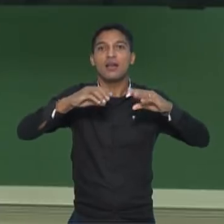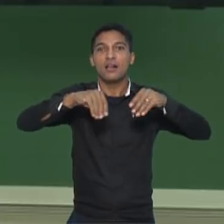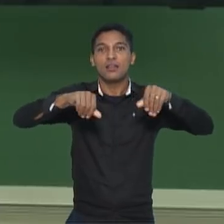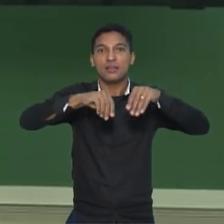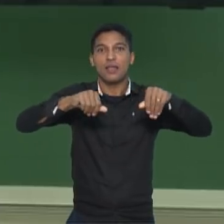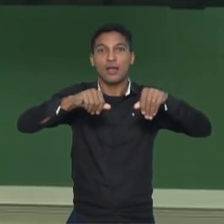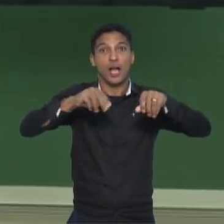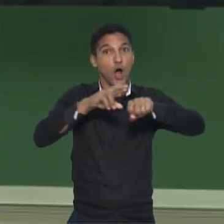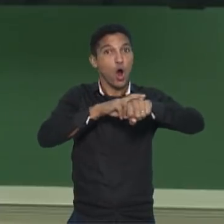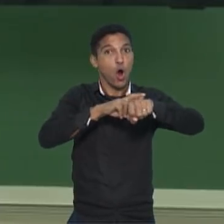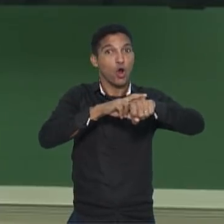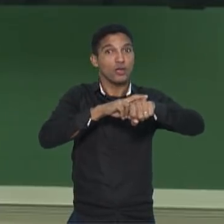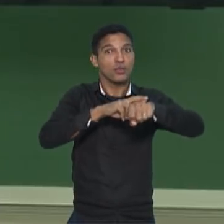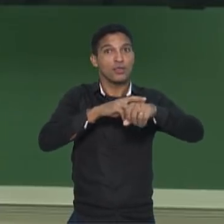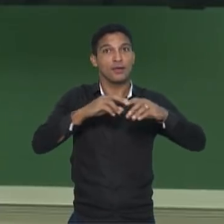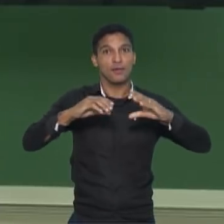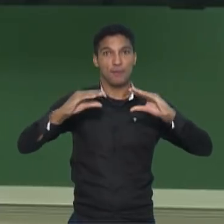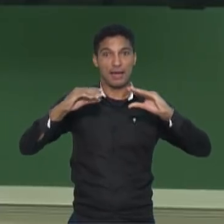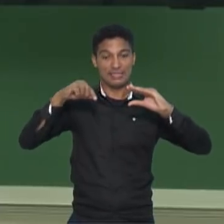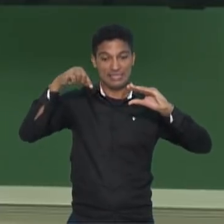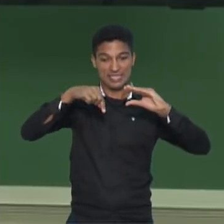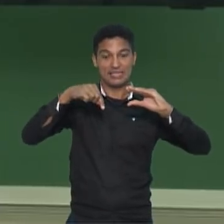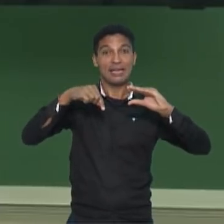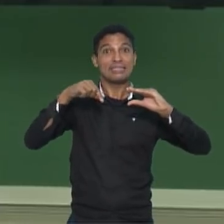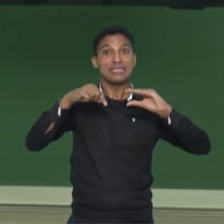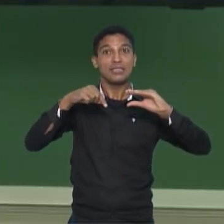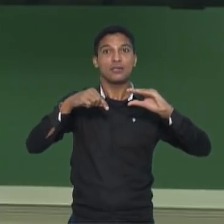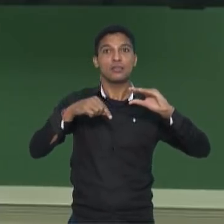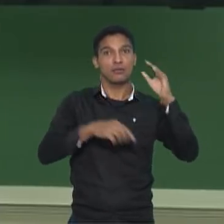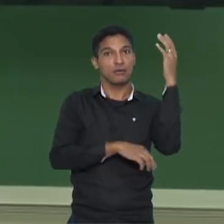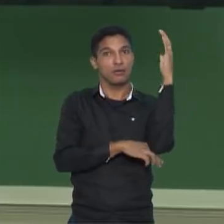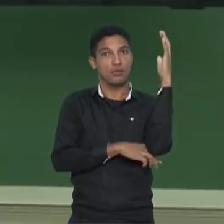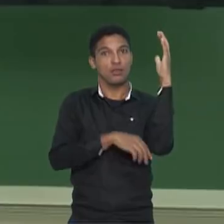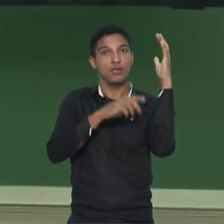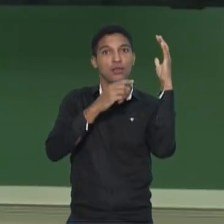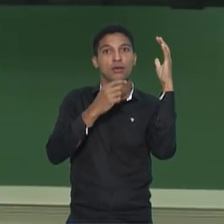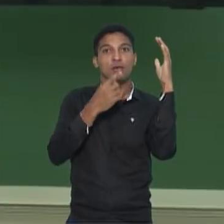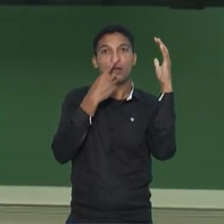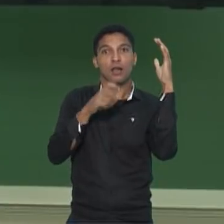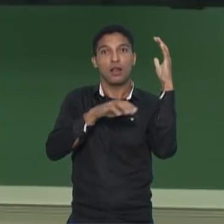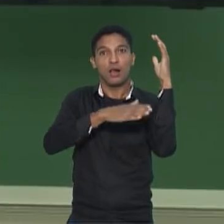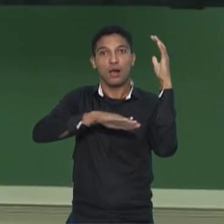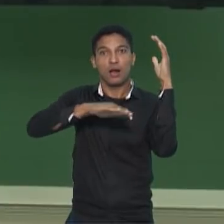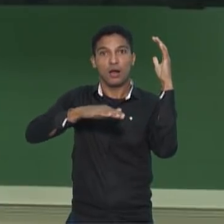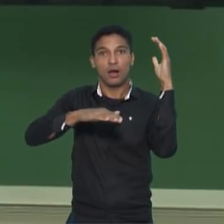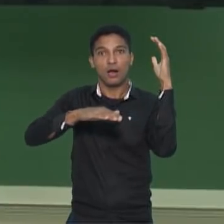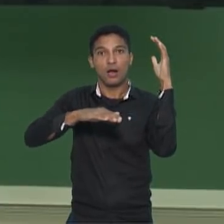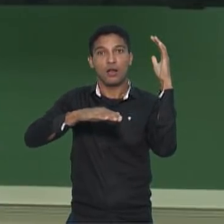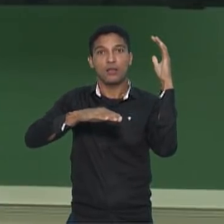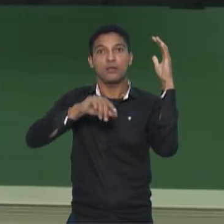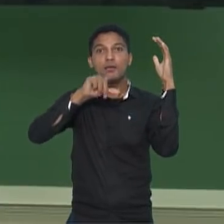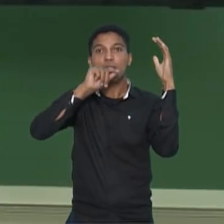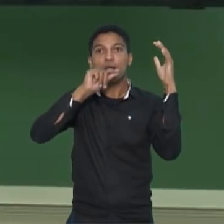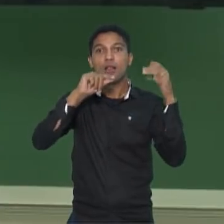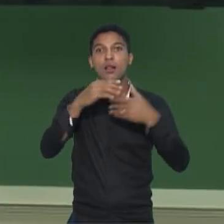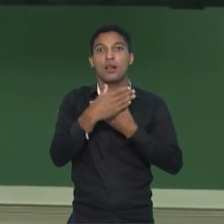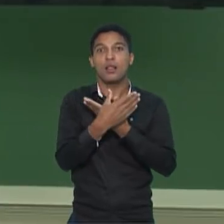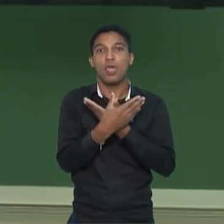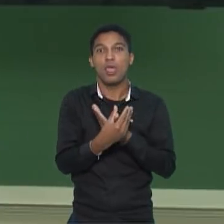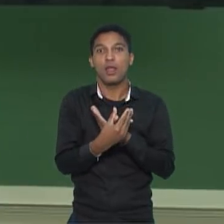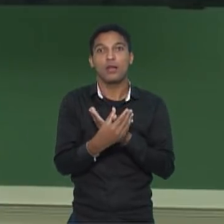os nutrientes por decomposição de rocha é diferente dos nutrientes por decomposição de matéria